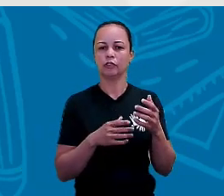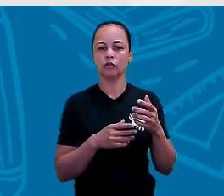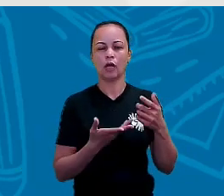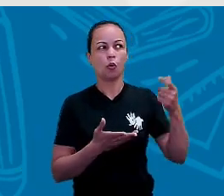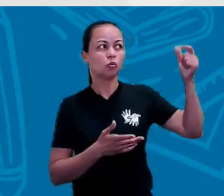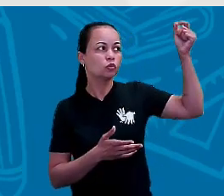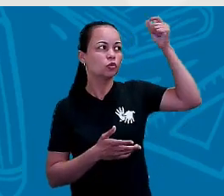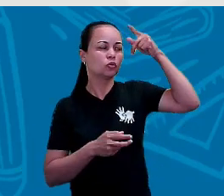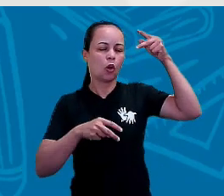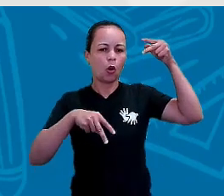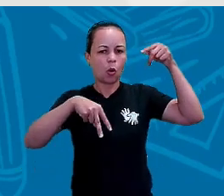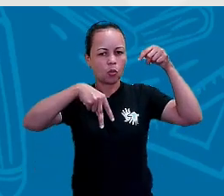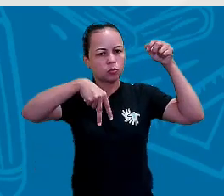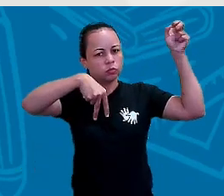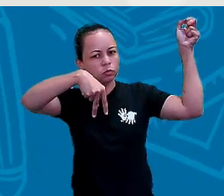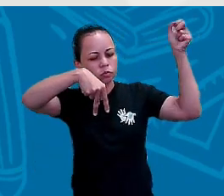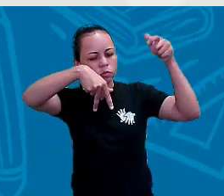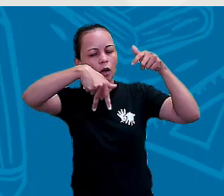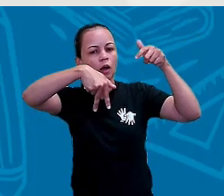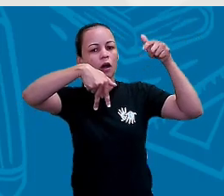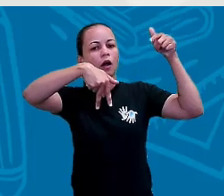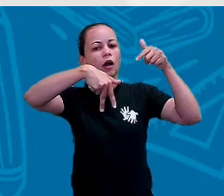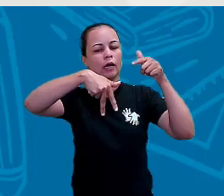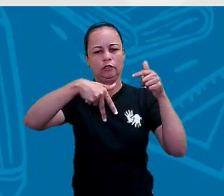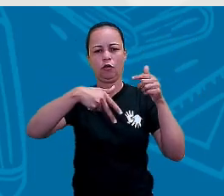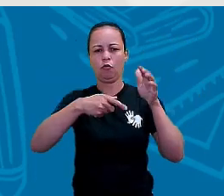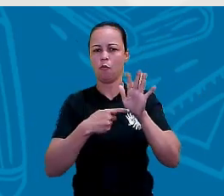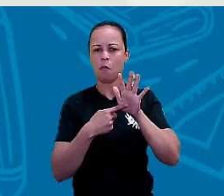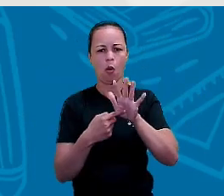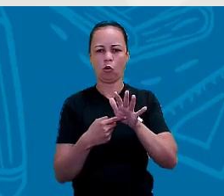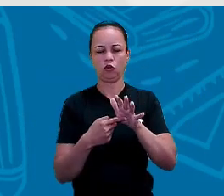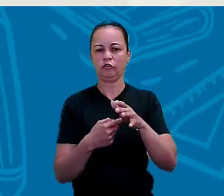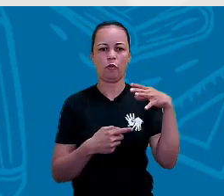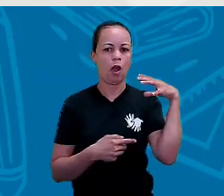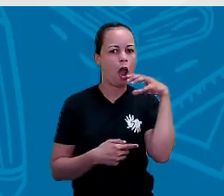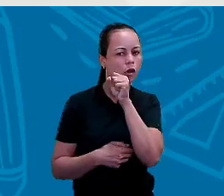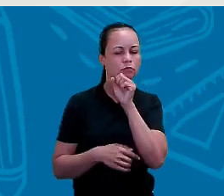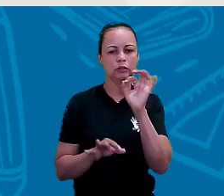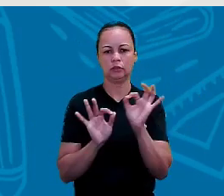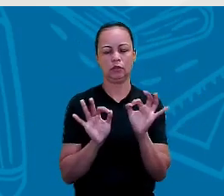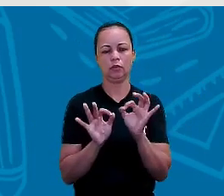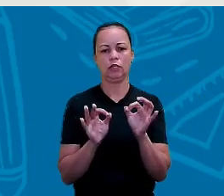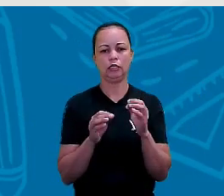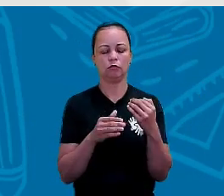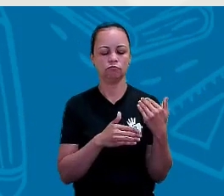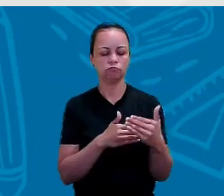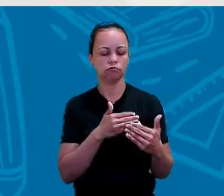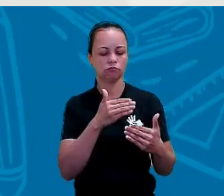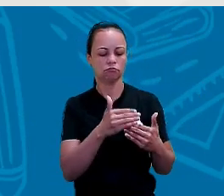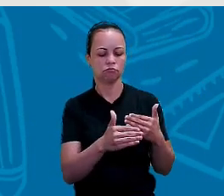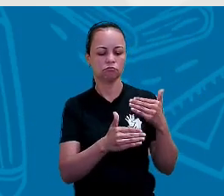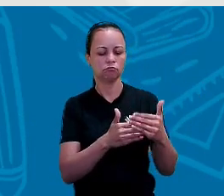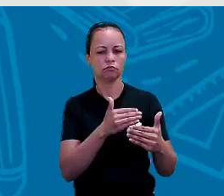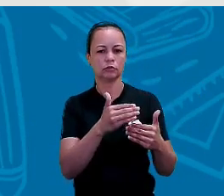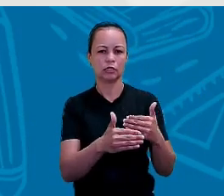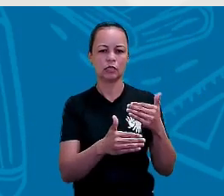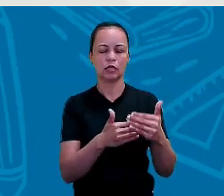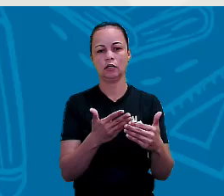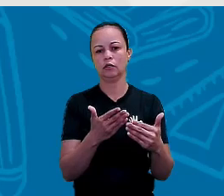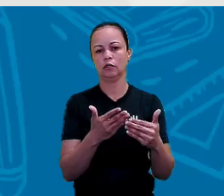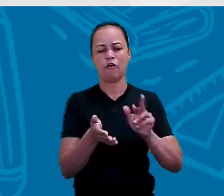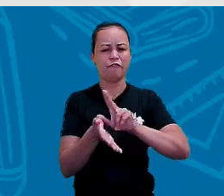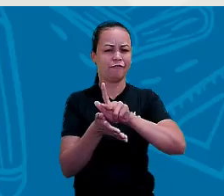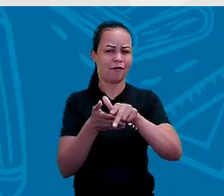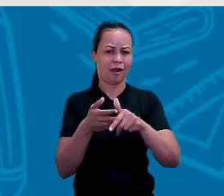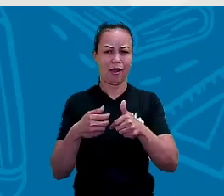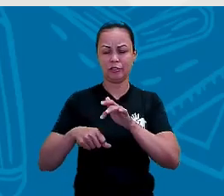ao sol, eles não aparecem de forma imediata, né? Eles têm um efeito prolongado, cumulativo. Muitas